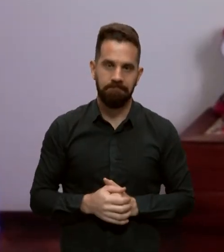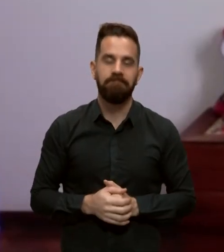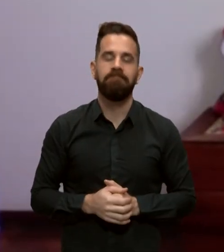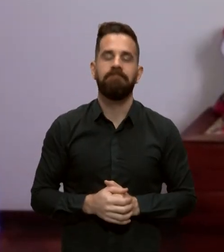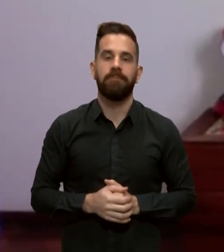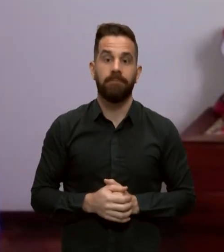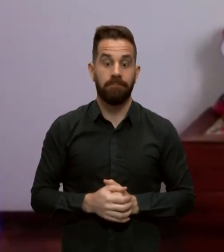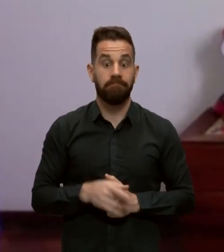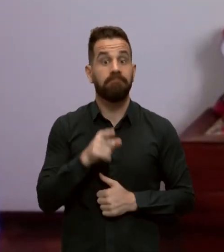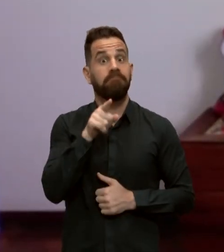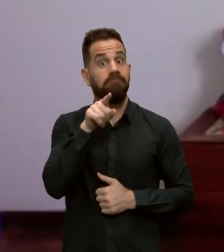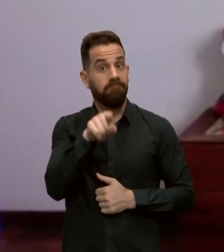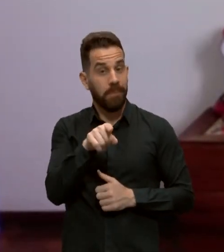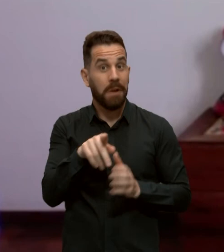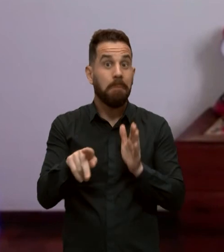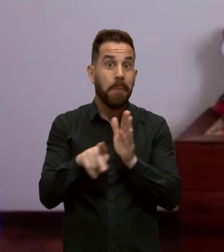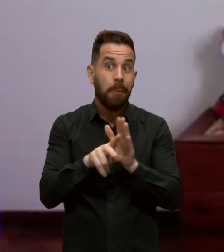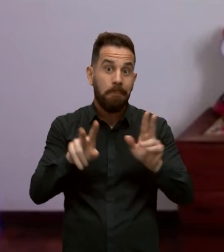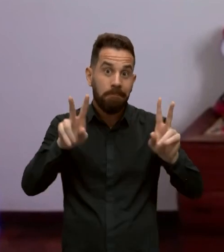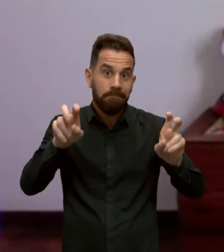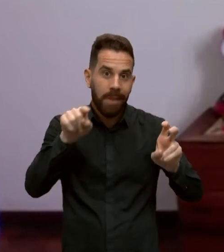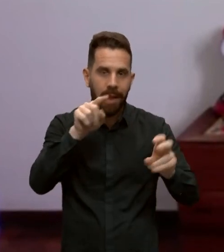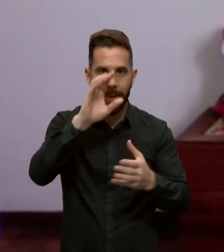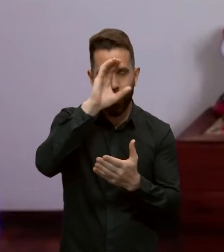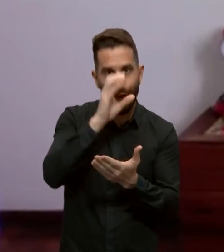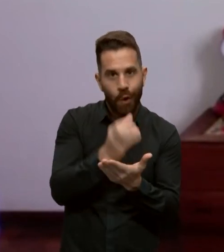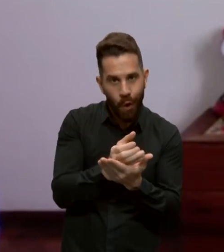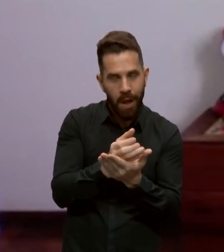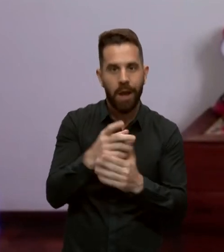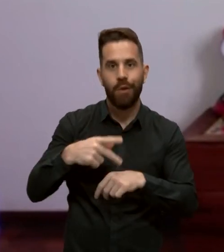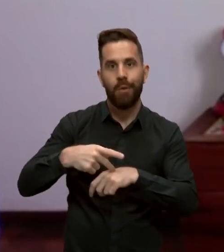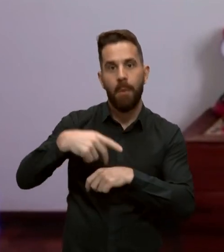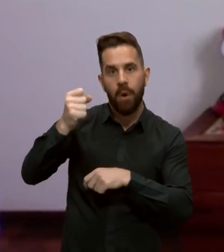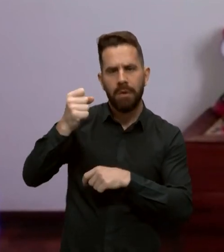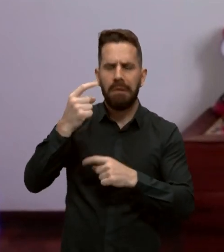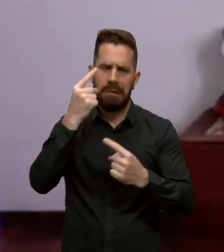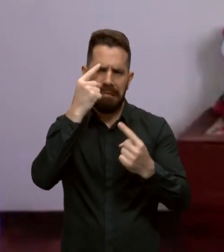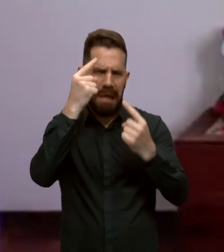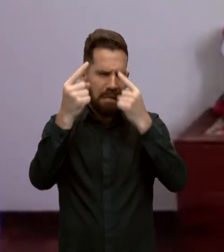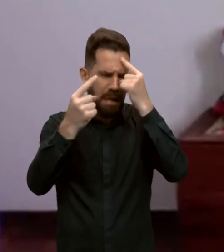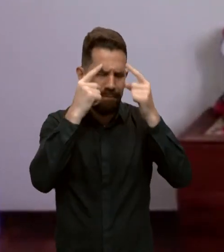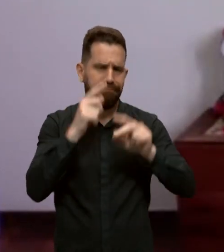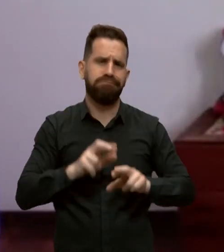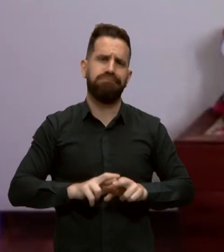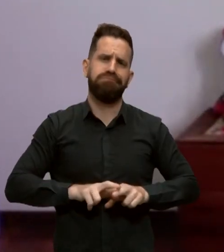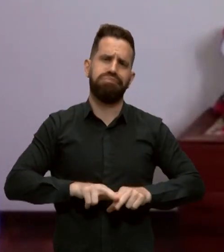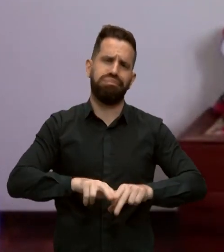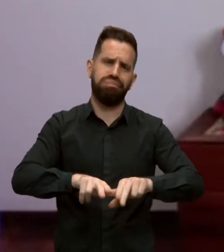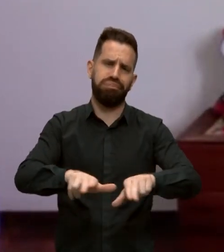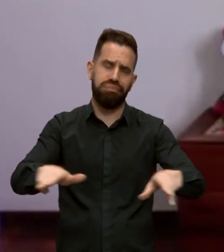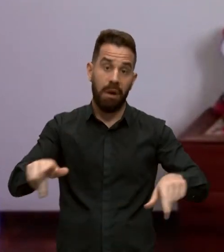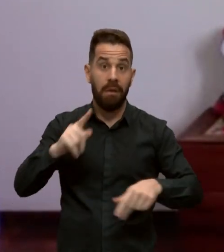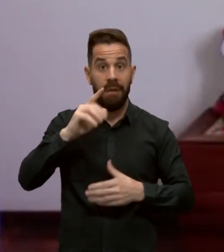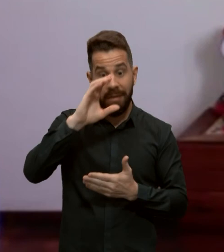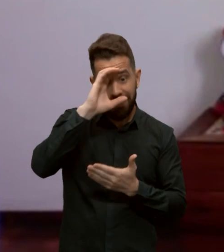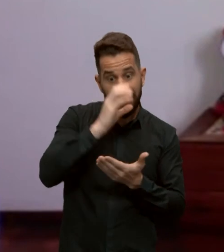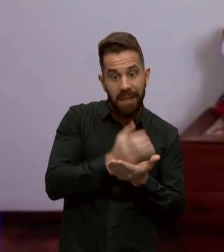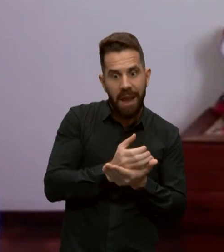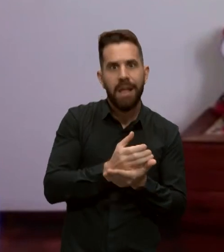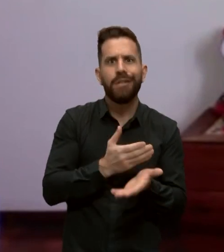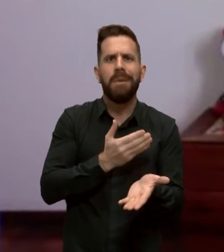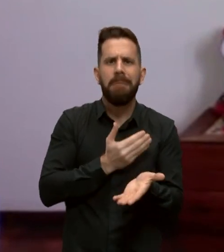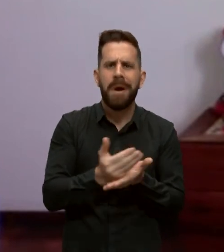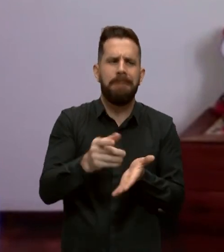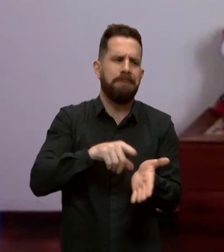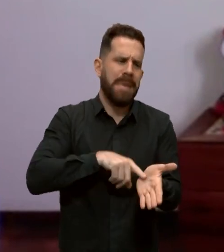o doutorado ou uma pós-graduação é que ideias não faltam, né? Elas vão aparecendo à medida que a tese vai sendo desenvolvida e